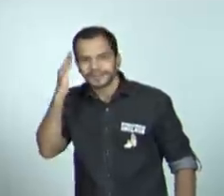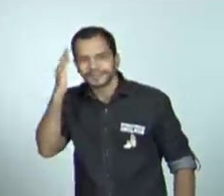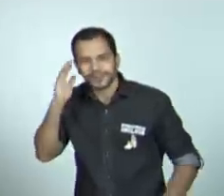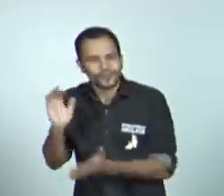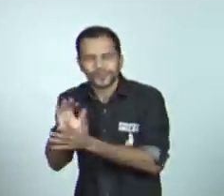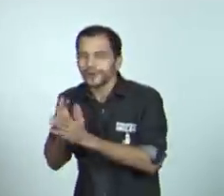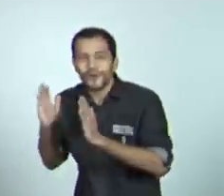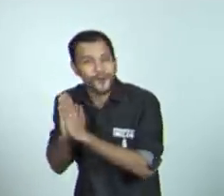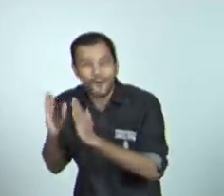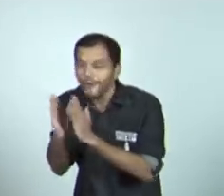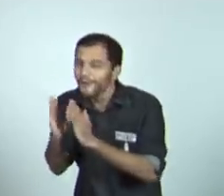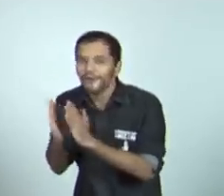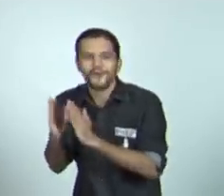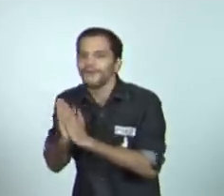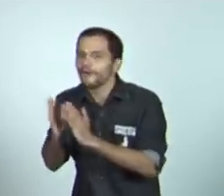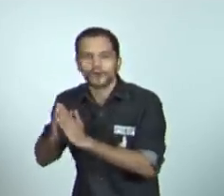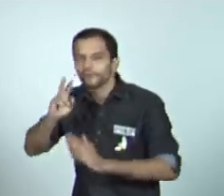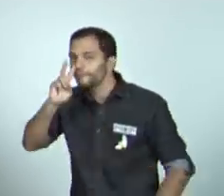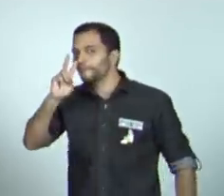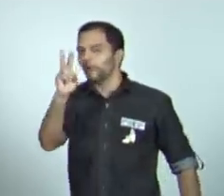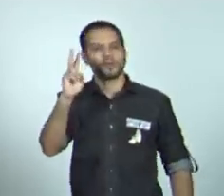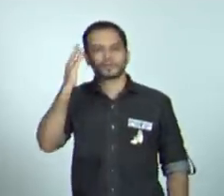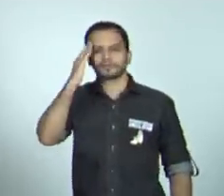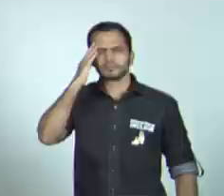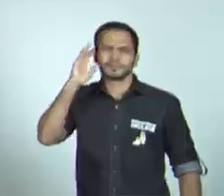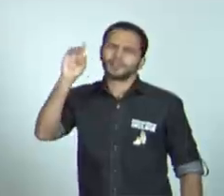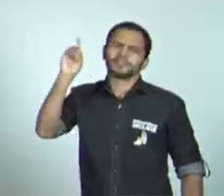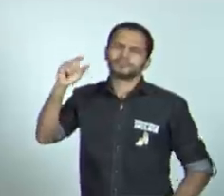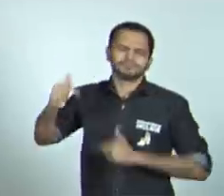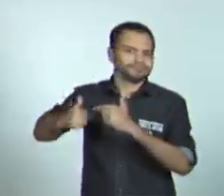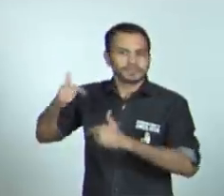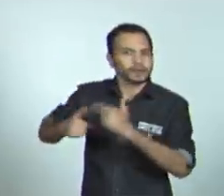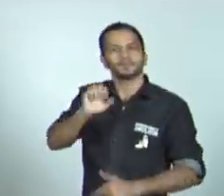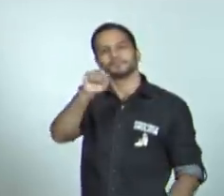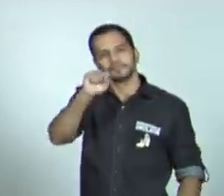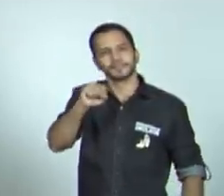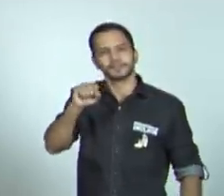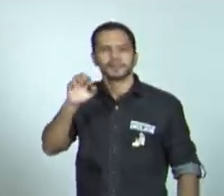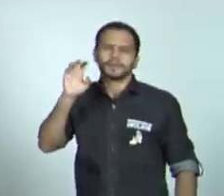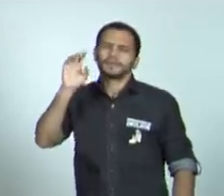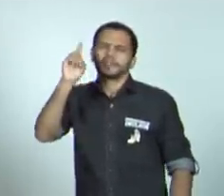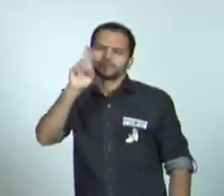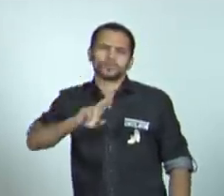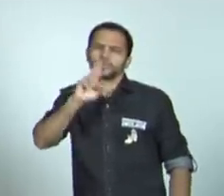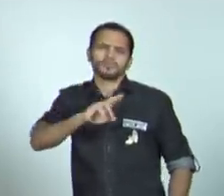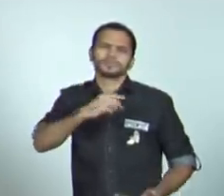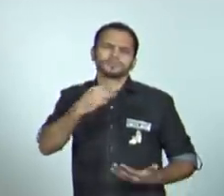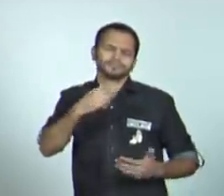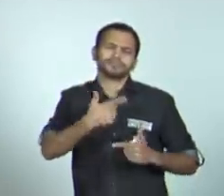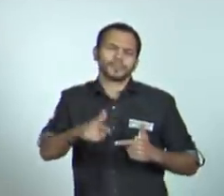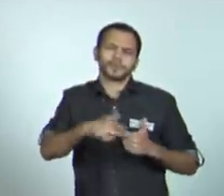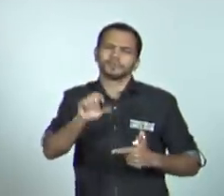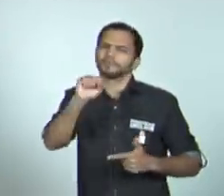sono tempo que a gente quer porque deus trabalha até nos nossos sofrimentos para aprimorar o nosso caráter nossa personalidade